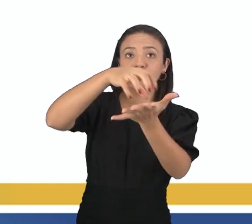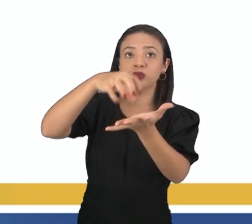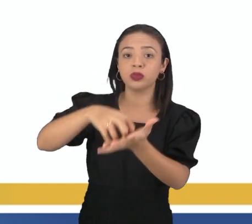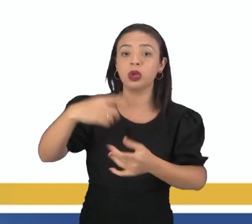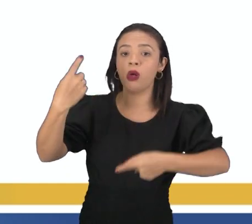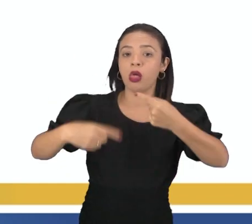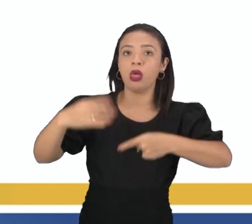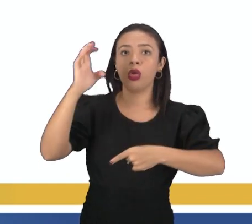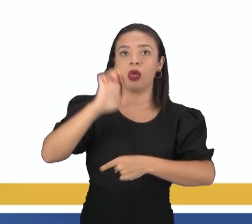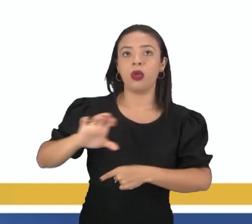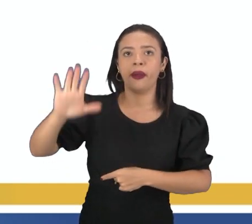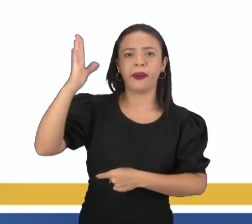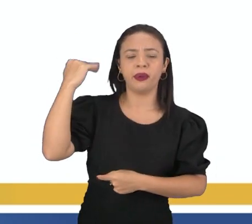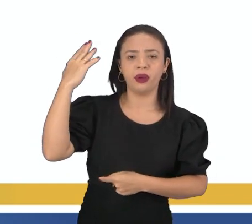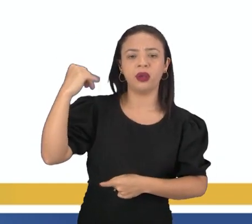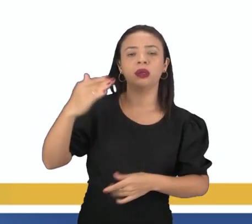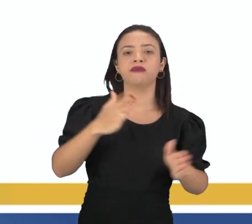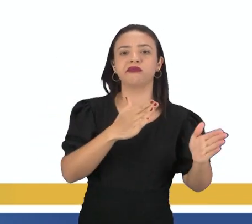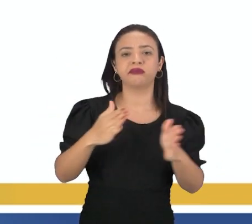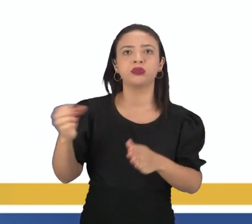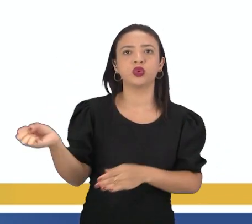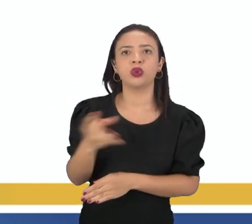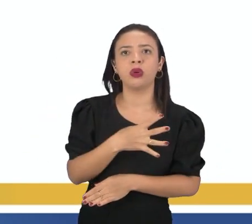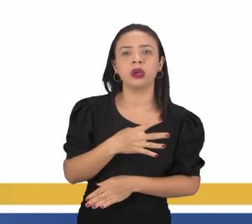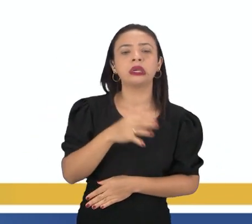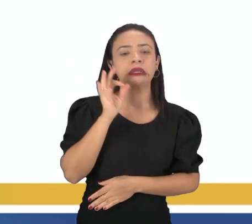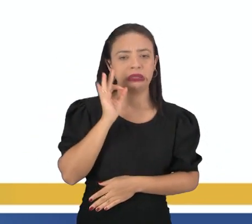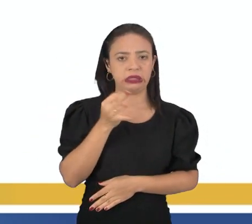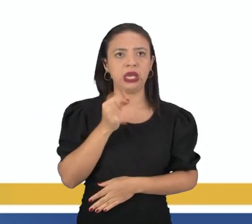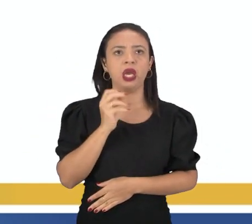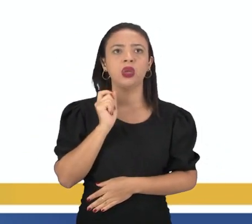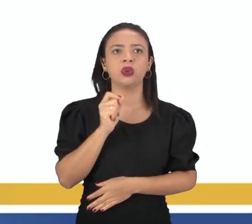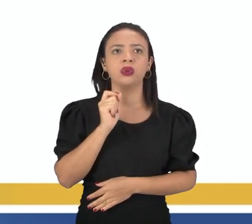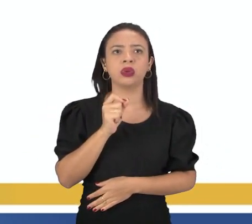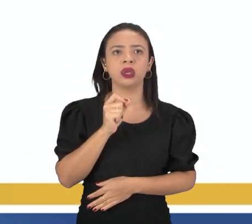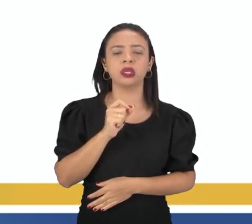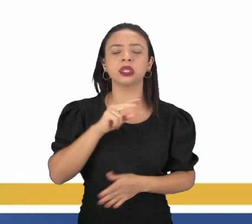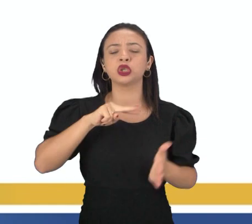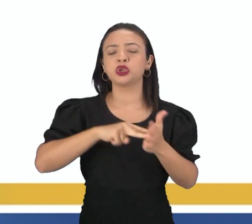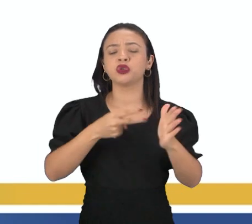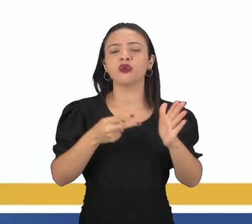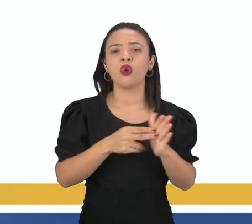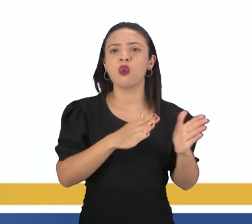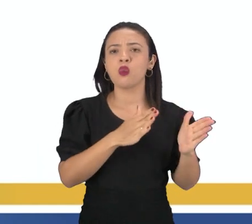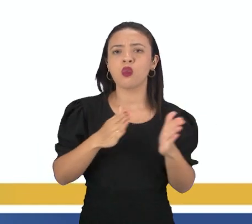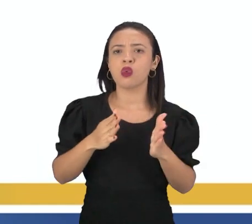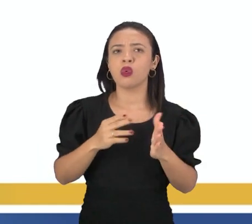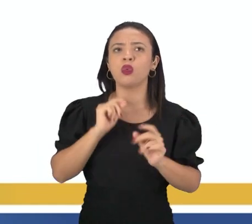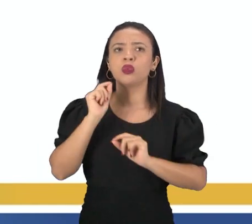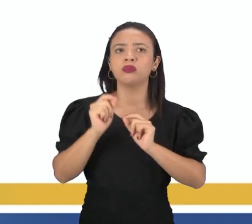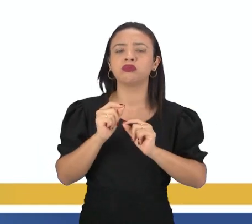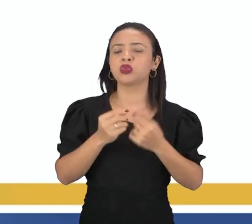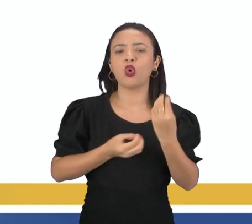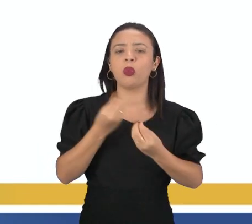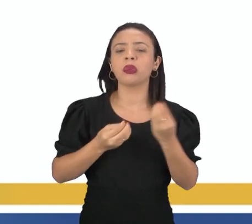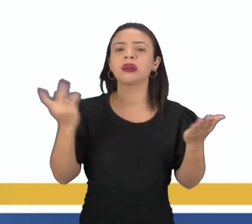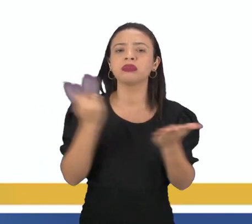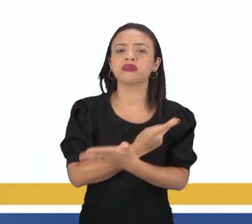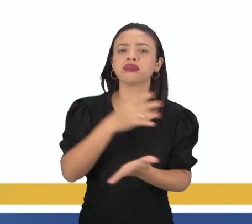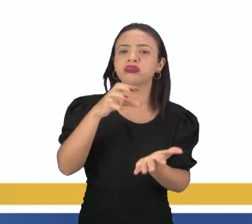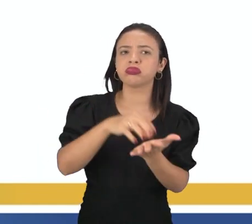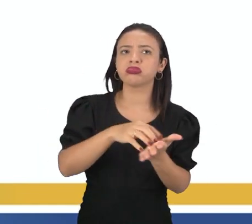na Europa durante a época moderna, é correto afirmar que se tratou de um processo. Então, essa centralização ela se tratou